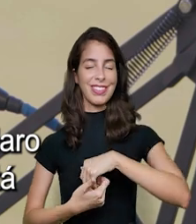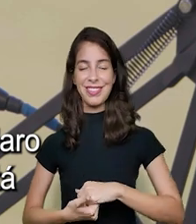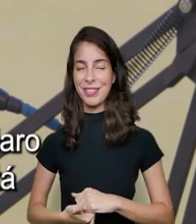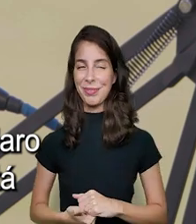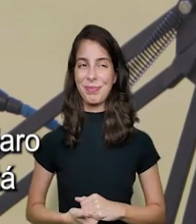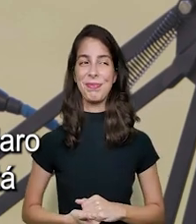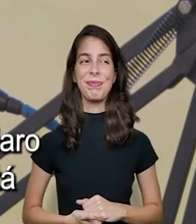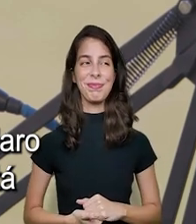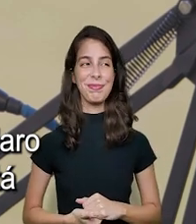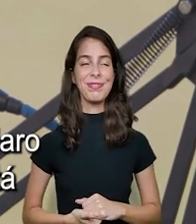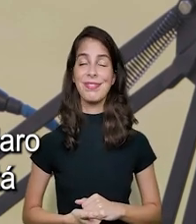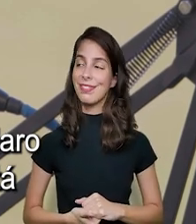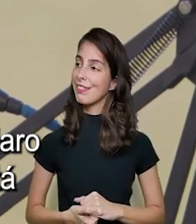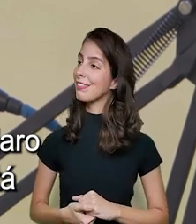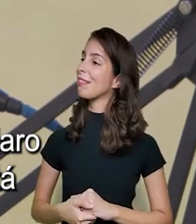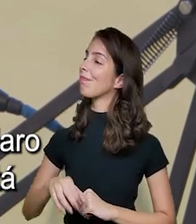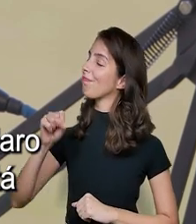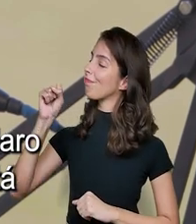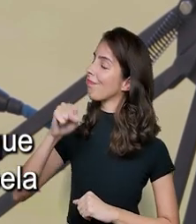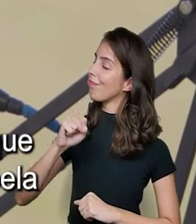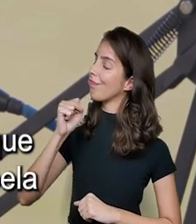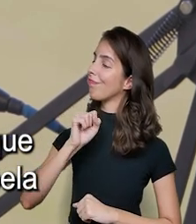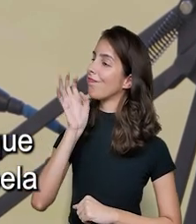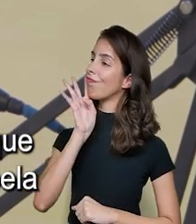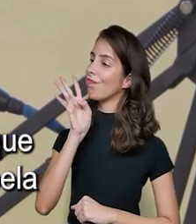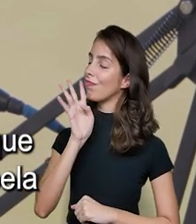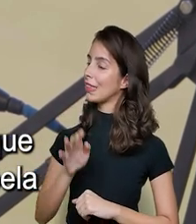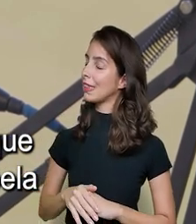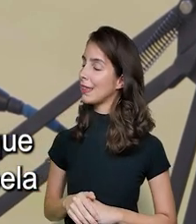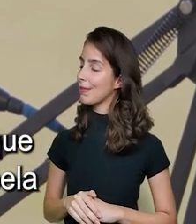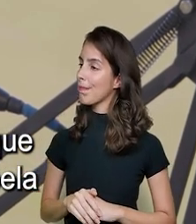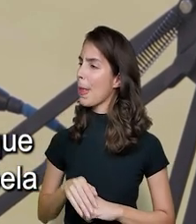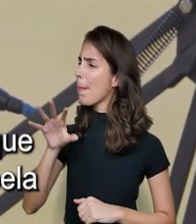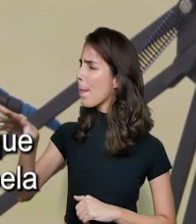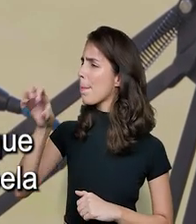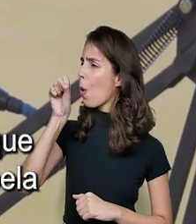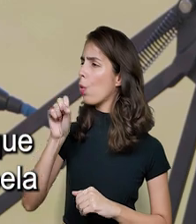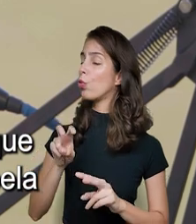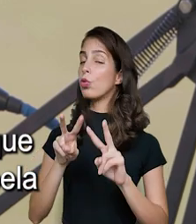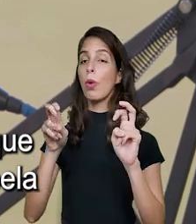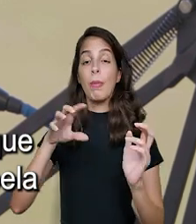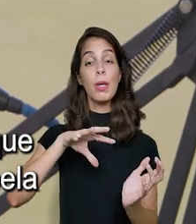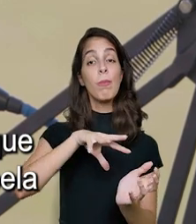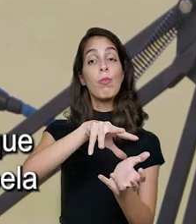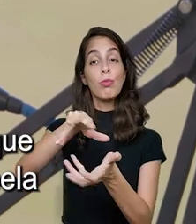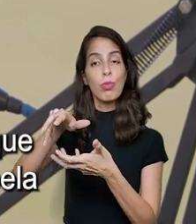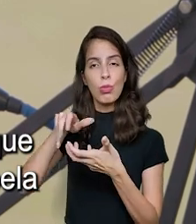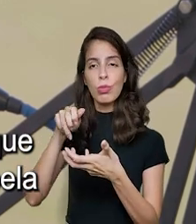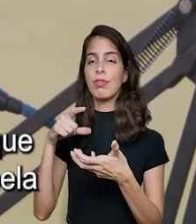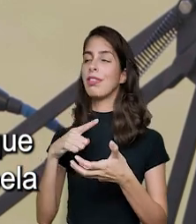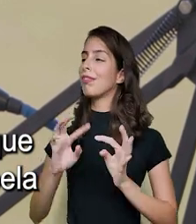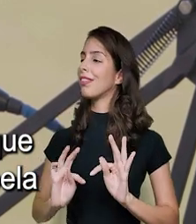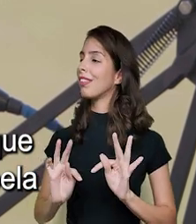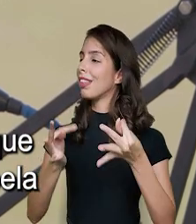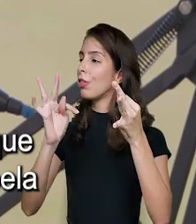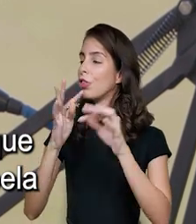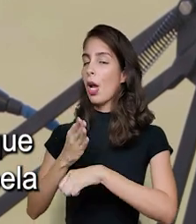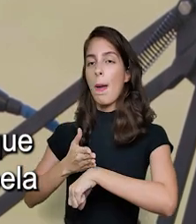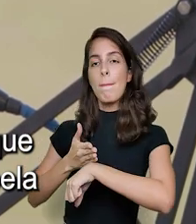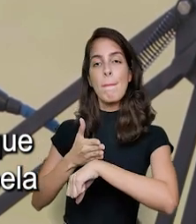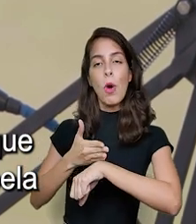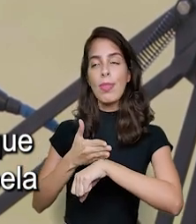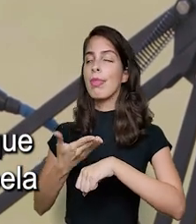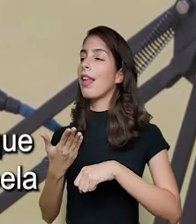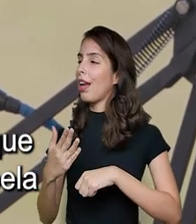que sim e por falar no mundo Professor a gente tá vivendo uma modernidade né pós-modernidade que seja